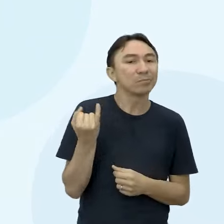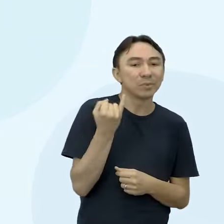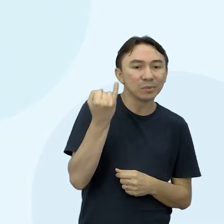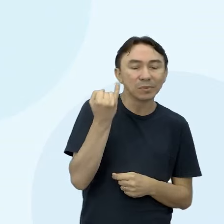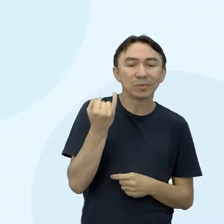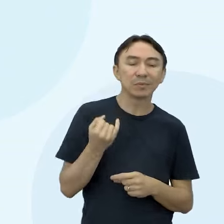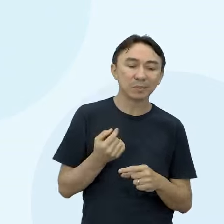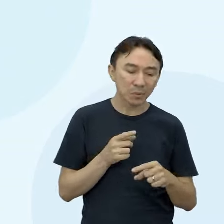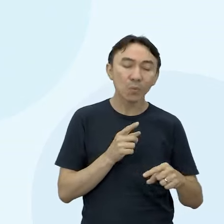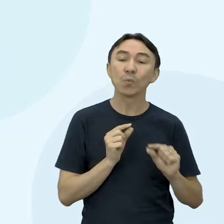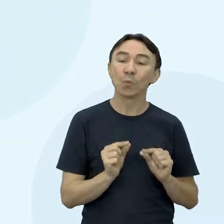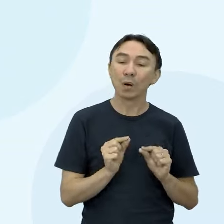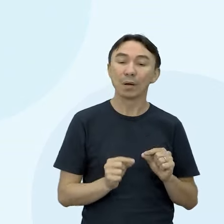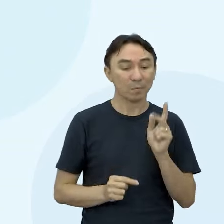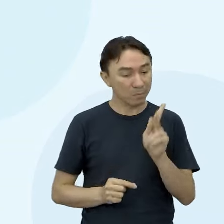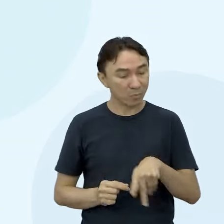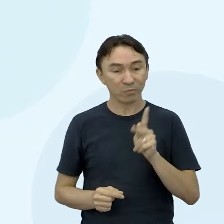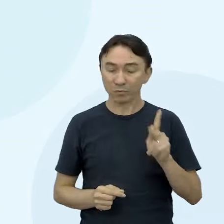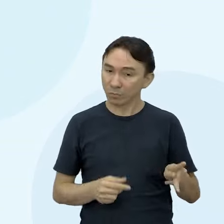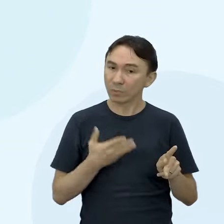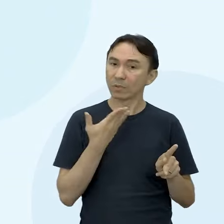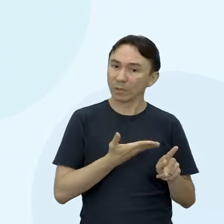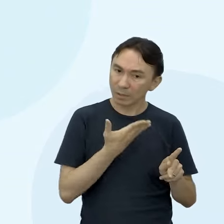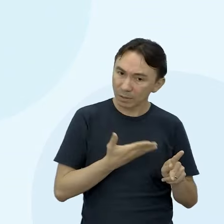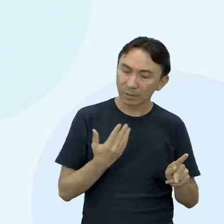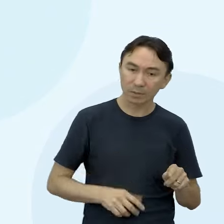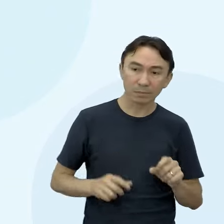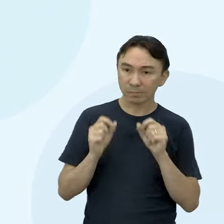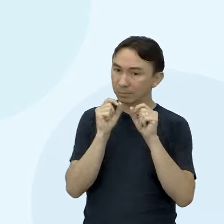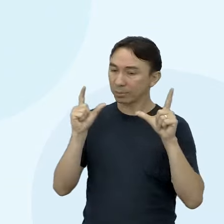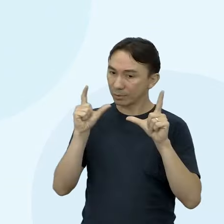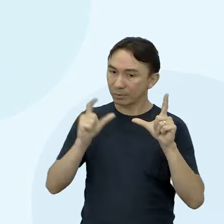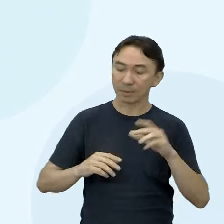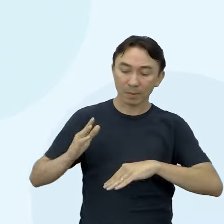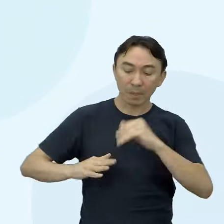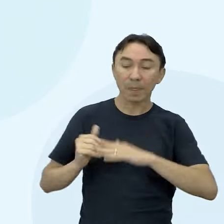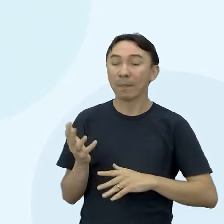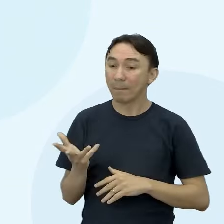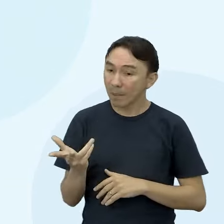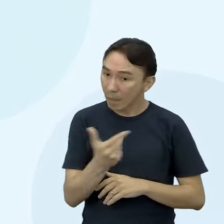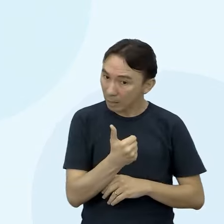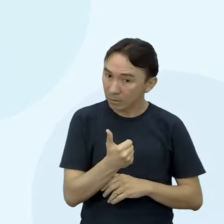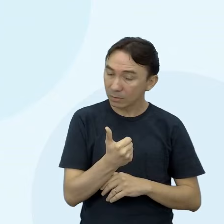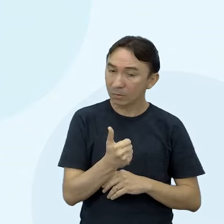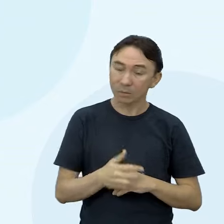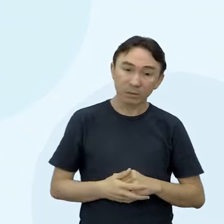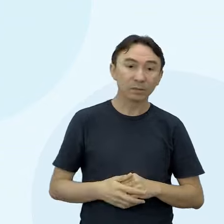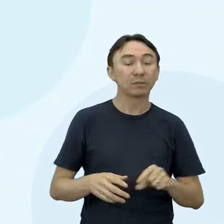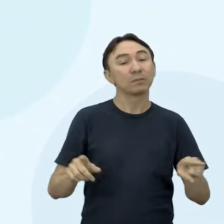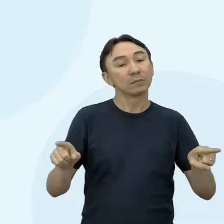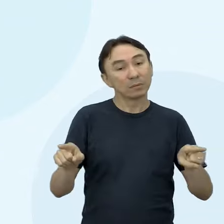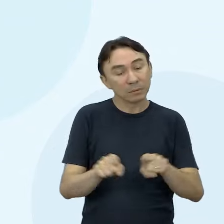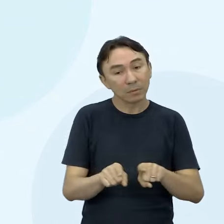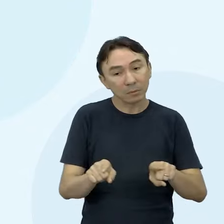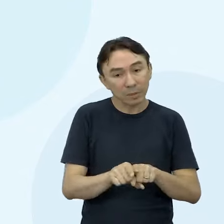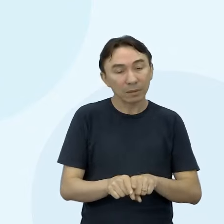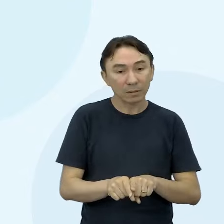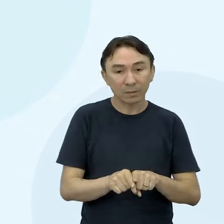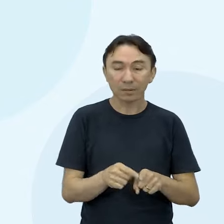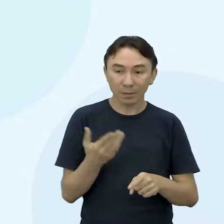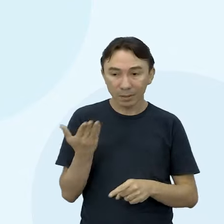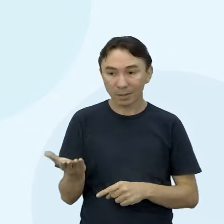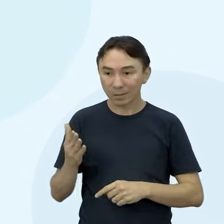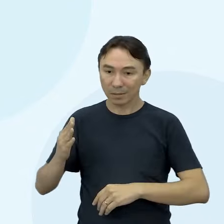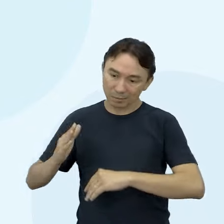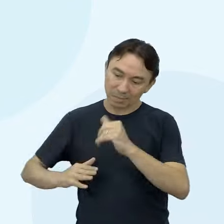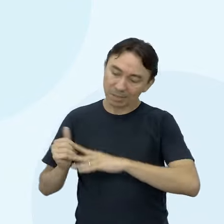professor estar sempre atento, né, tanto às habilidades dos eixos estruturantes, quanto às habilidades da formação